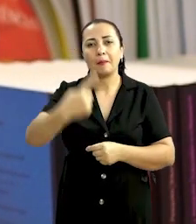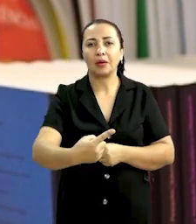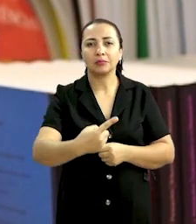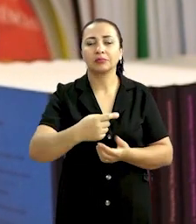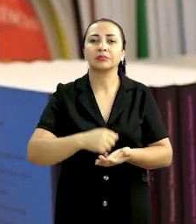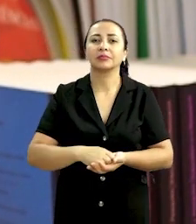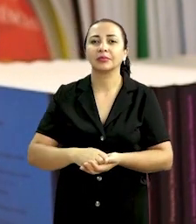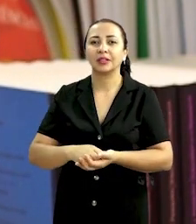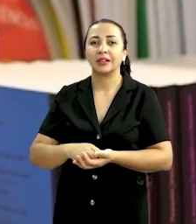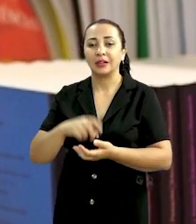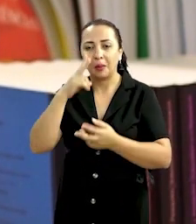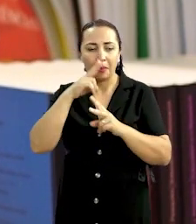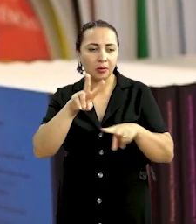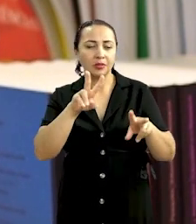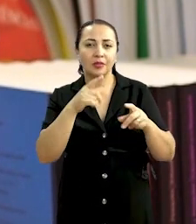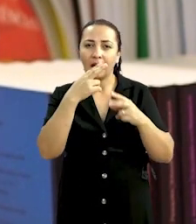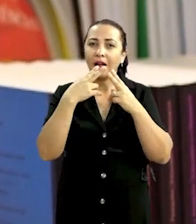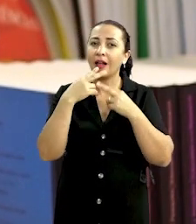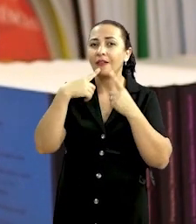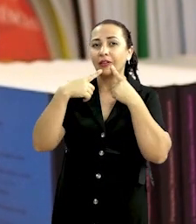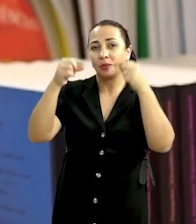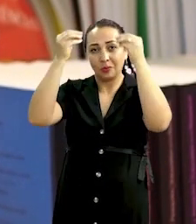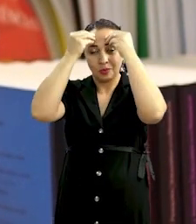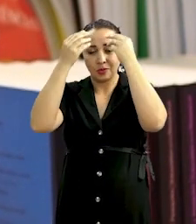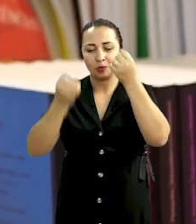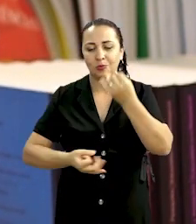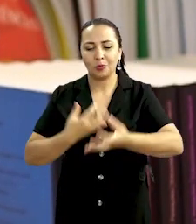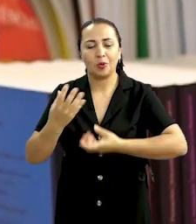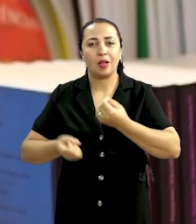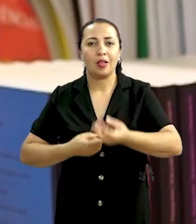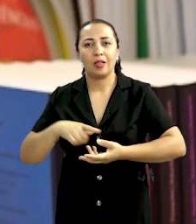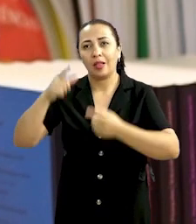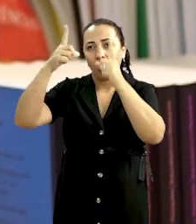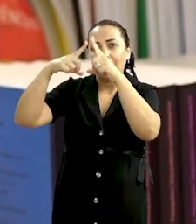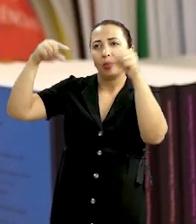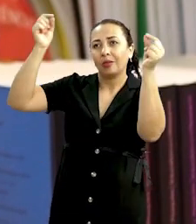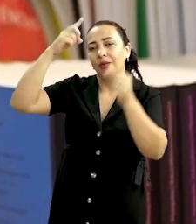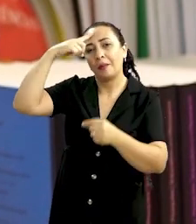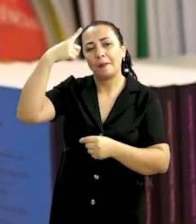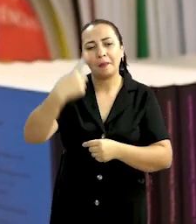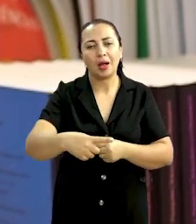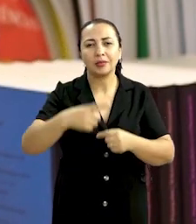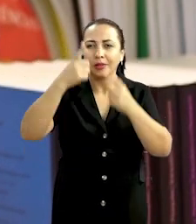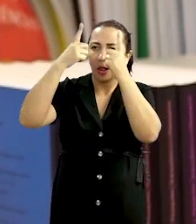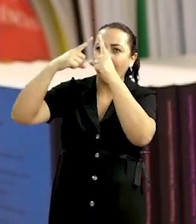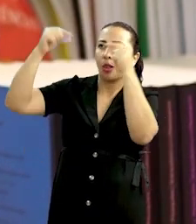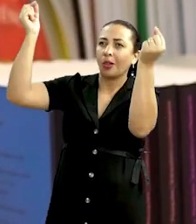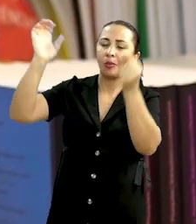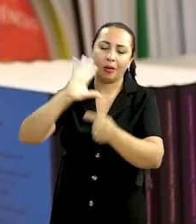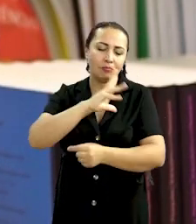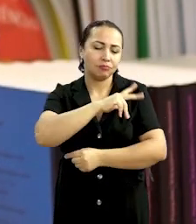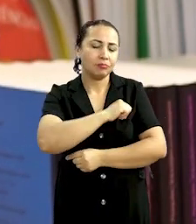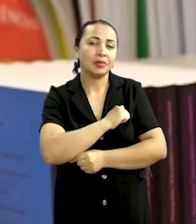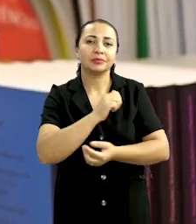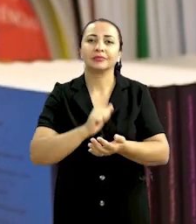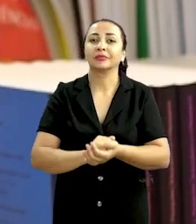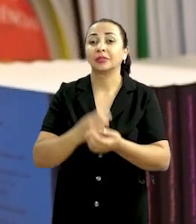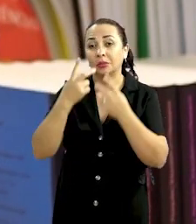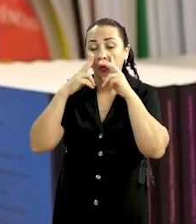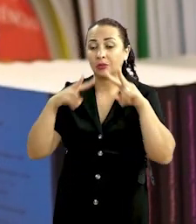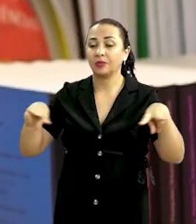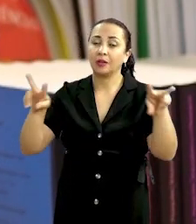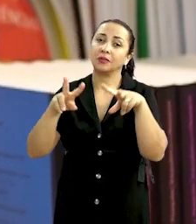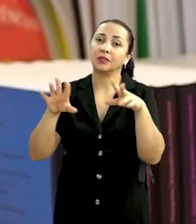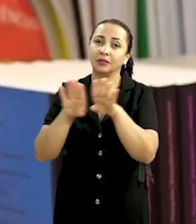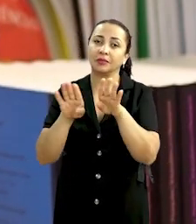com manda, com o verbo mandar, e você pode ver essa linguagem poética também, lua, amanda, lua, amada, né? Tem